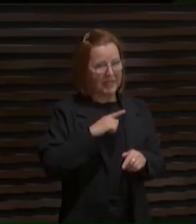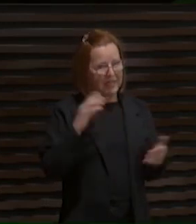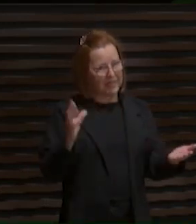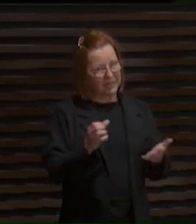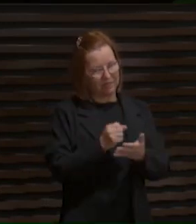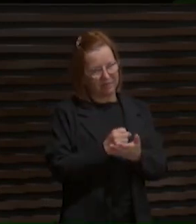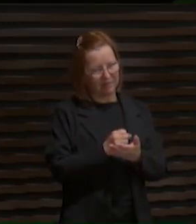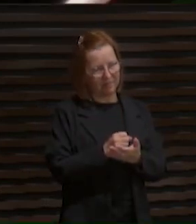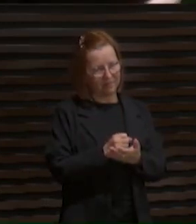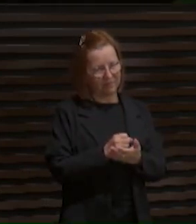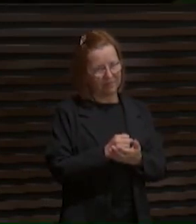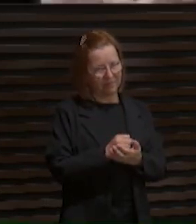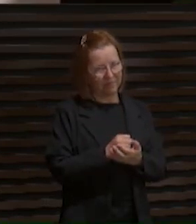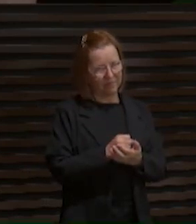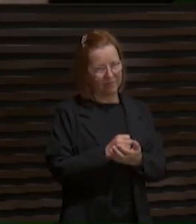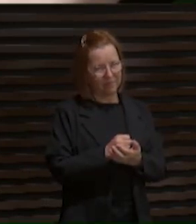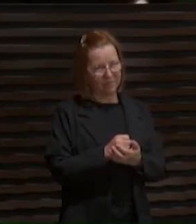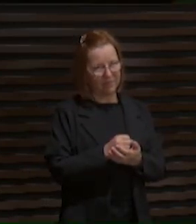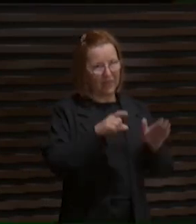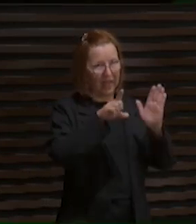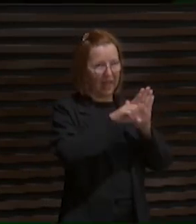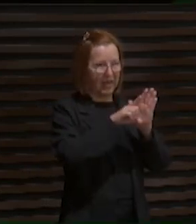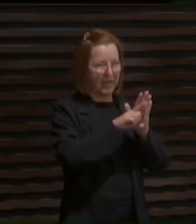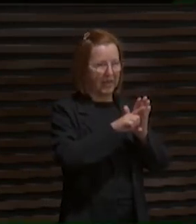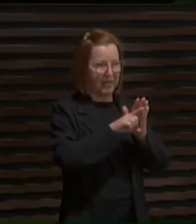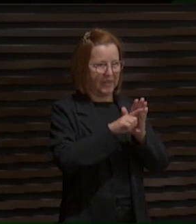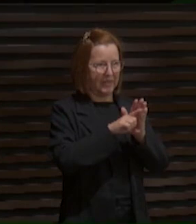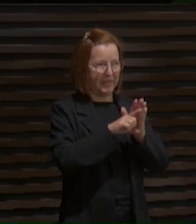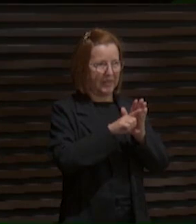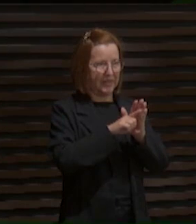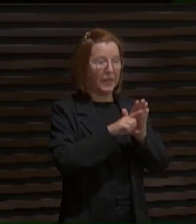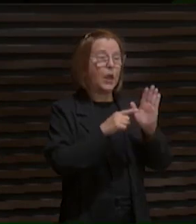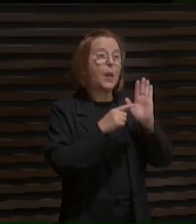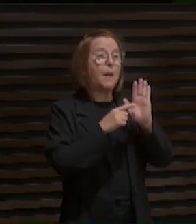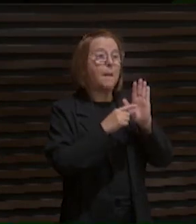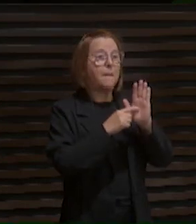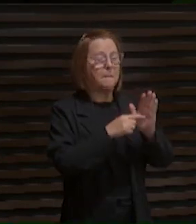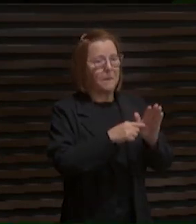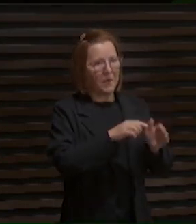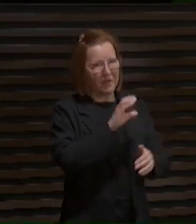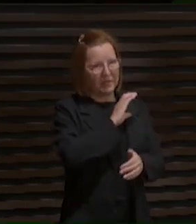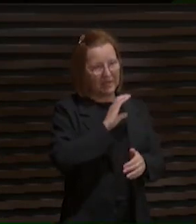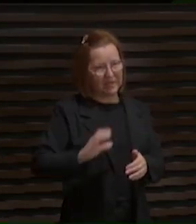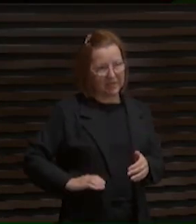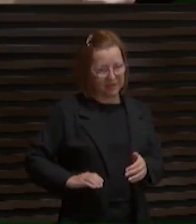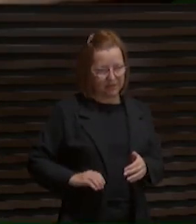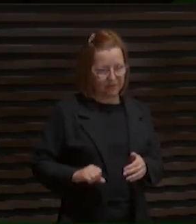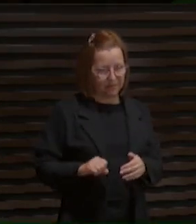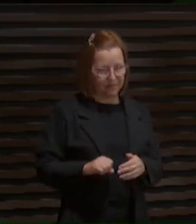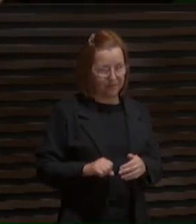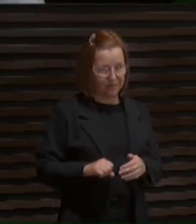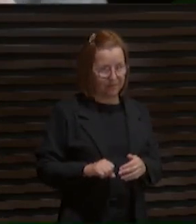A lei, ela nos mostra, ela nos aponta para Cristo. Quando você se vê incapaz de cumprir a lei, quando você sente essa culpa